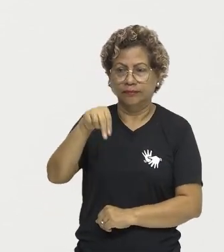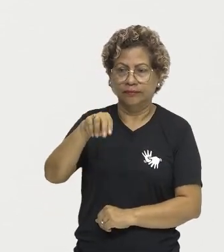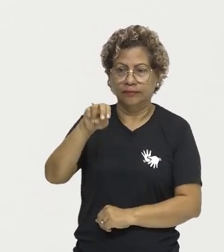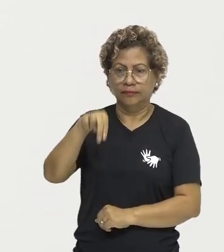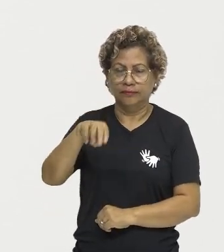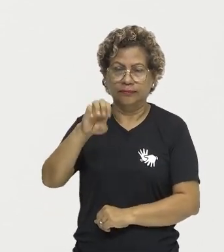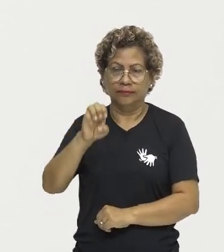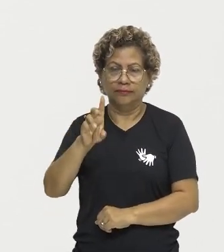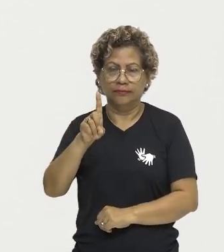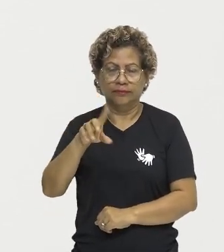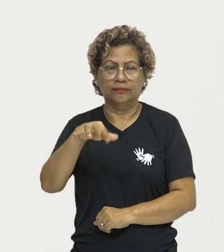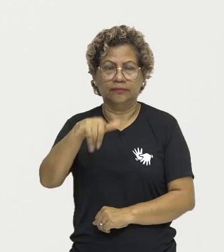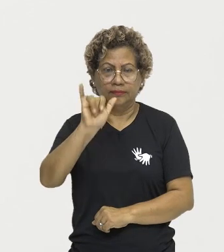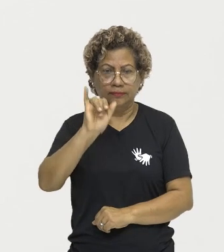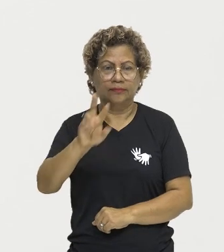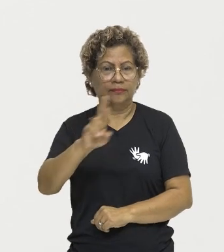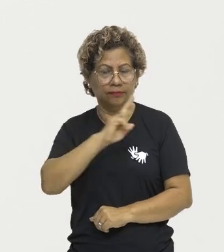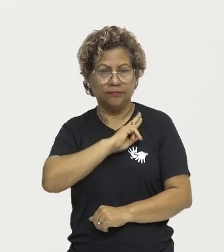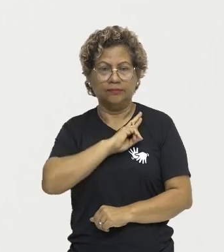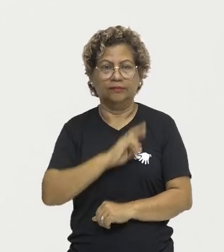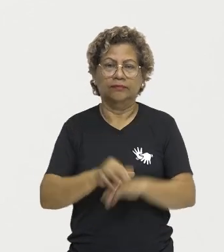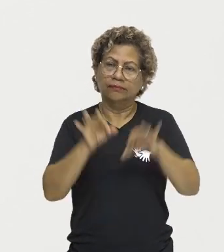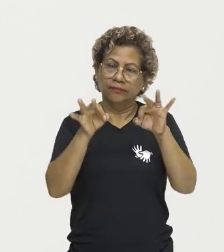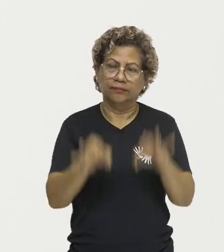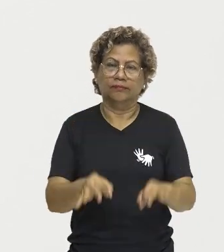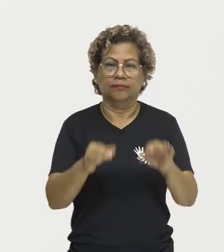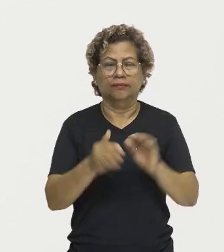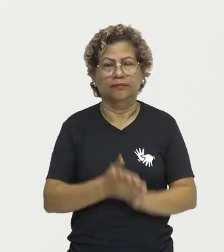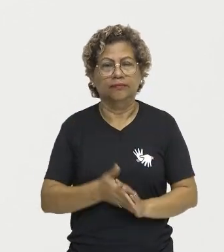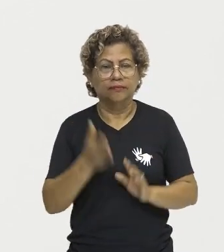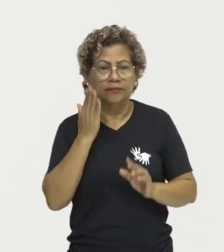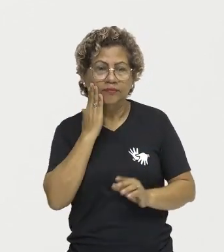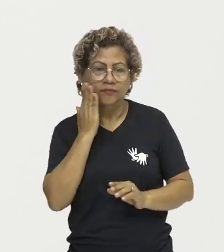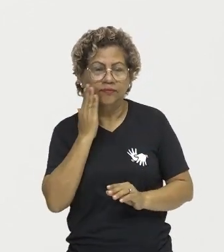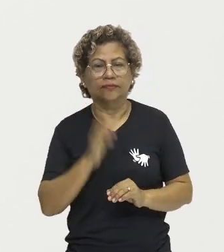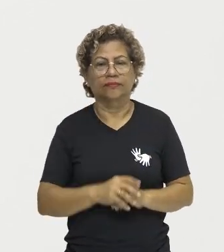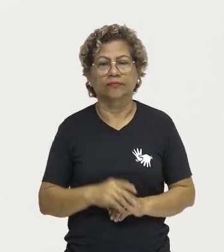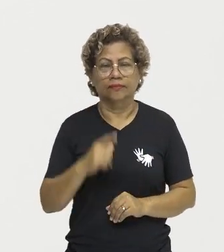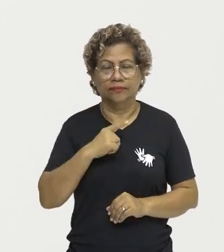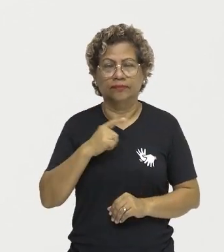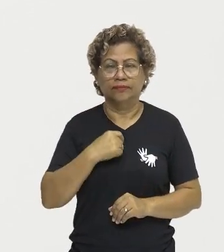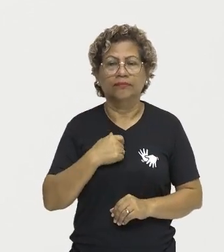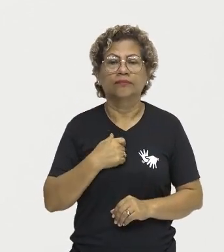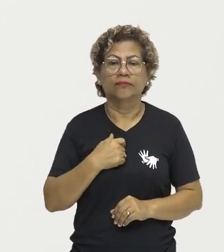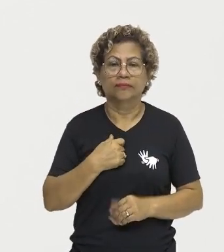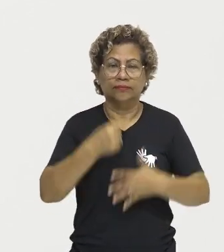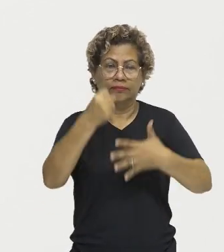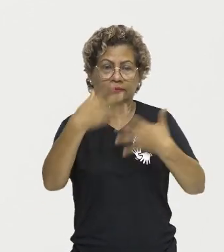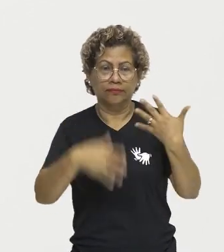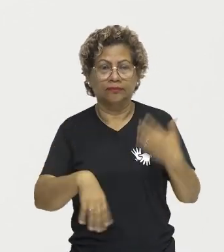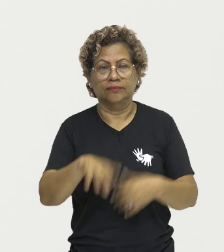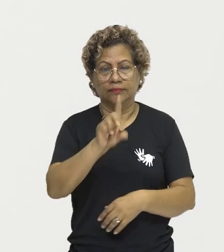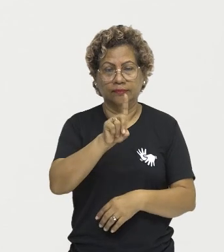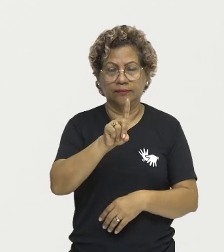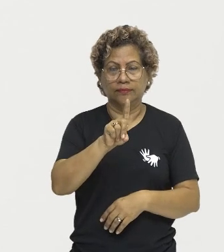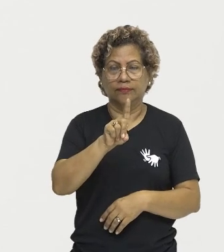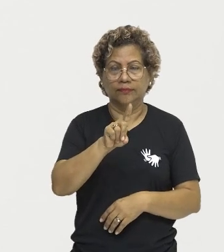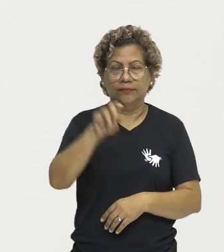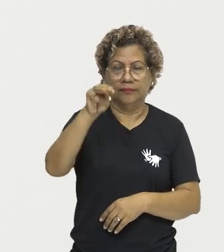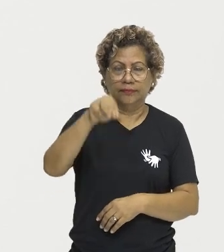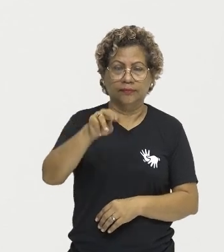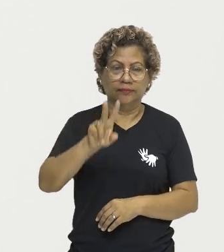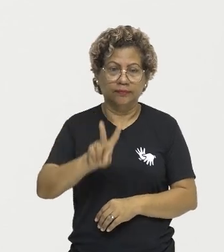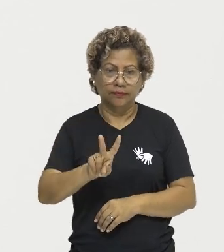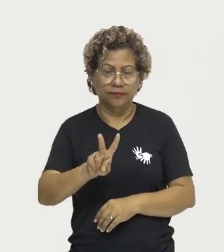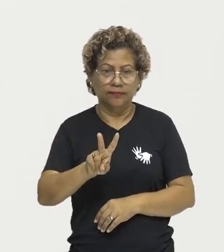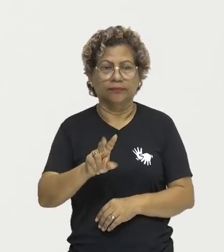a massa sobre o volume. Substituindo os valores, eu tenho a massa. 16 vezes